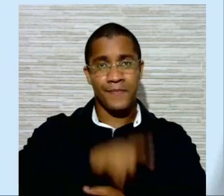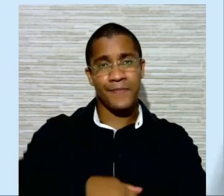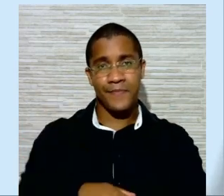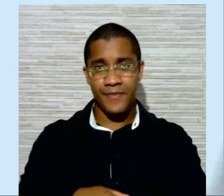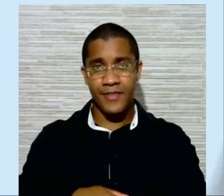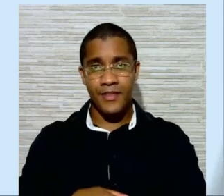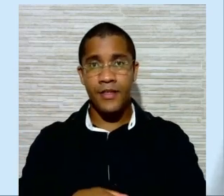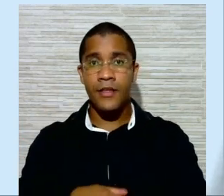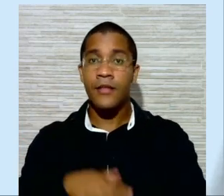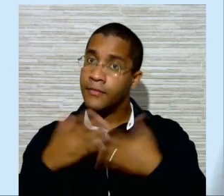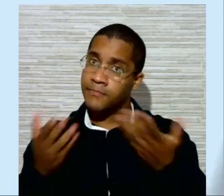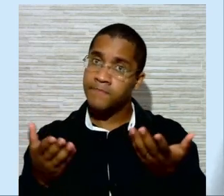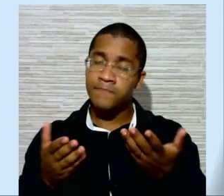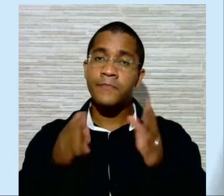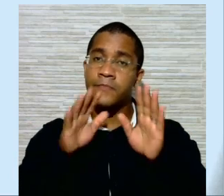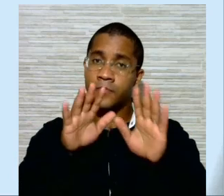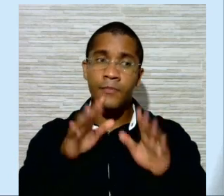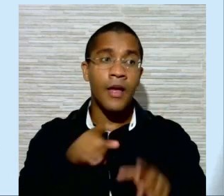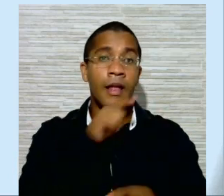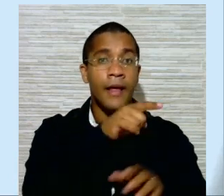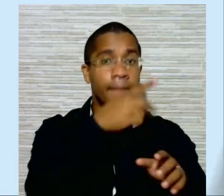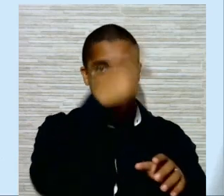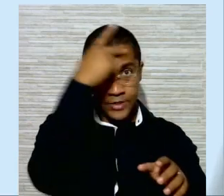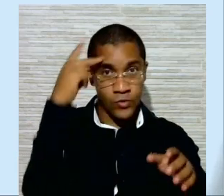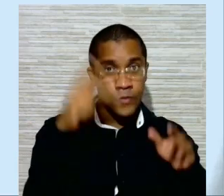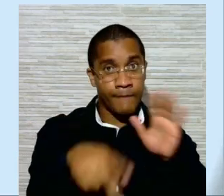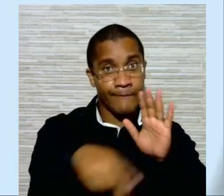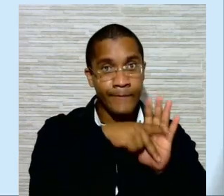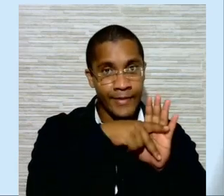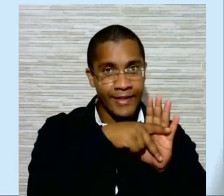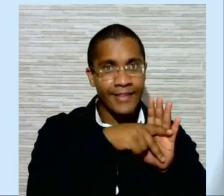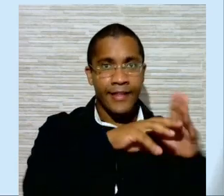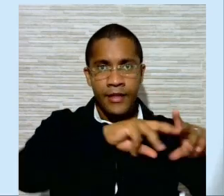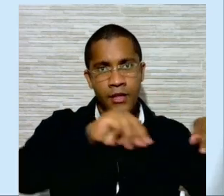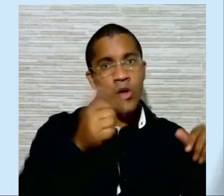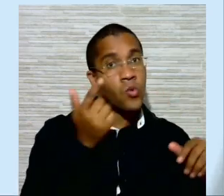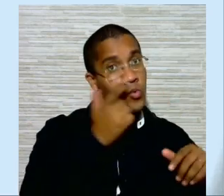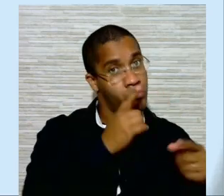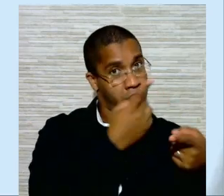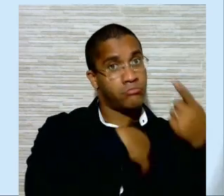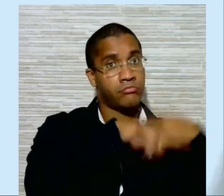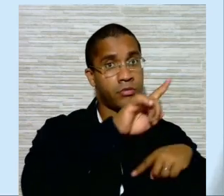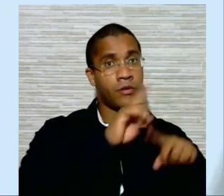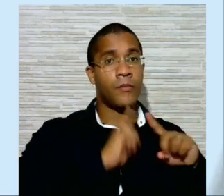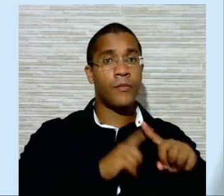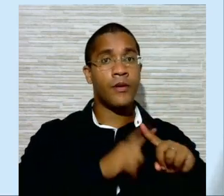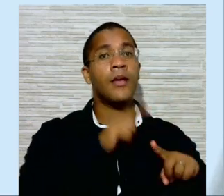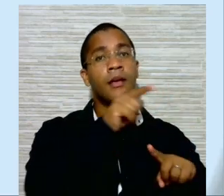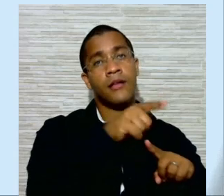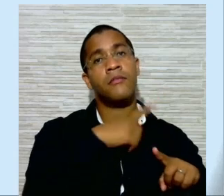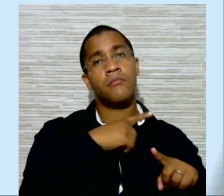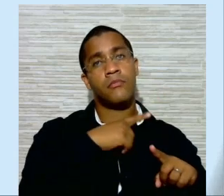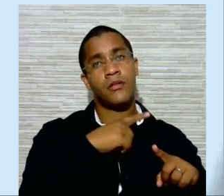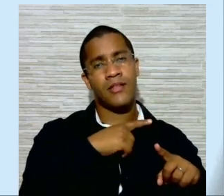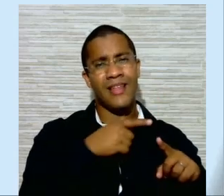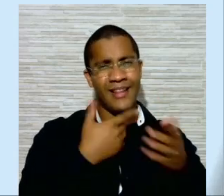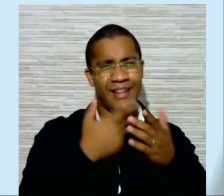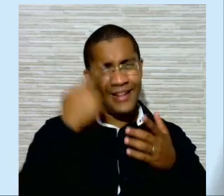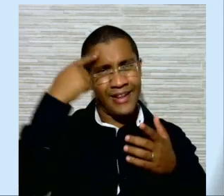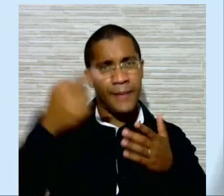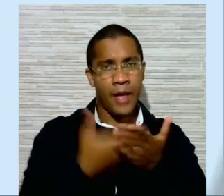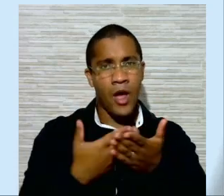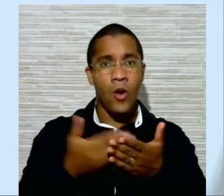entre a população. De certo que o dono da terra, né, ele vai obter mais renda porque ele tem um meio de produção, como a